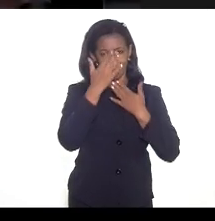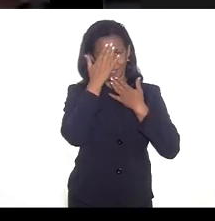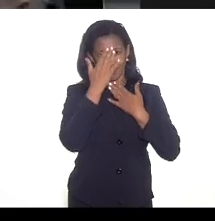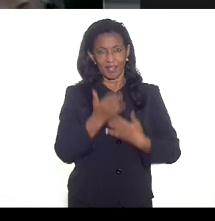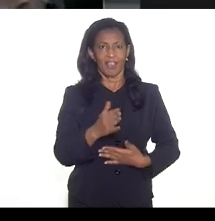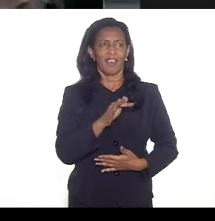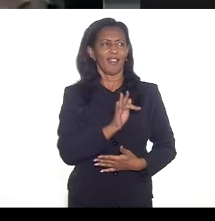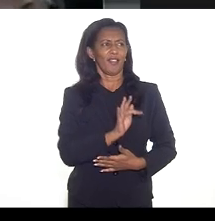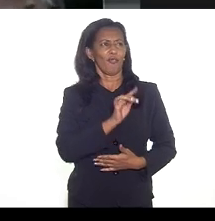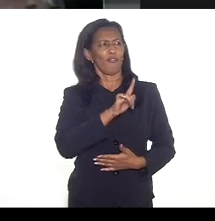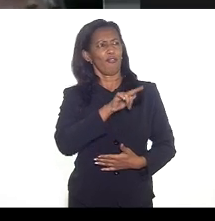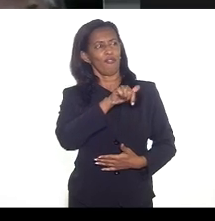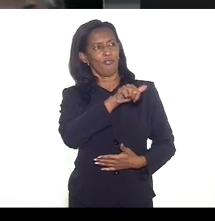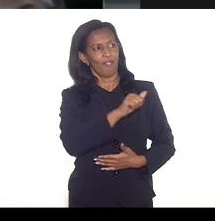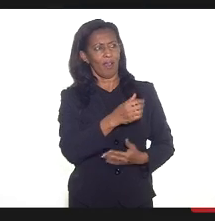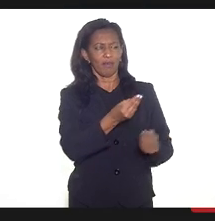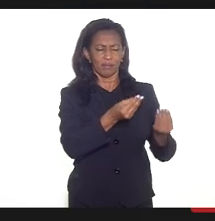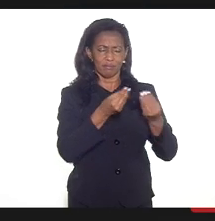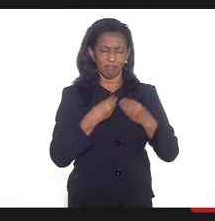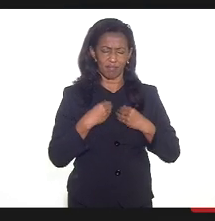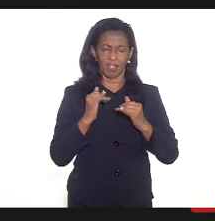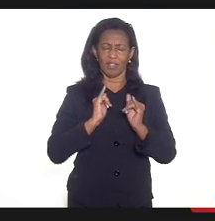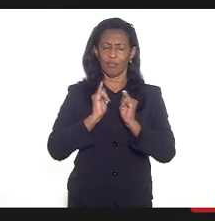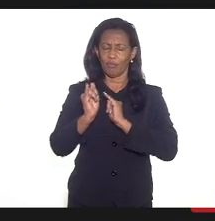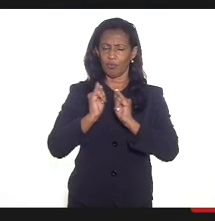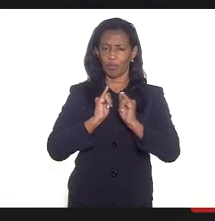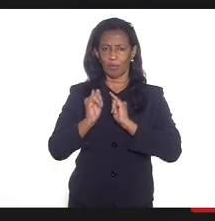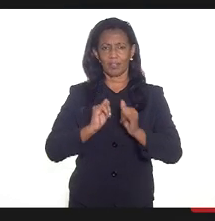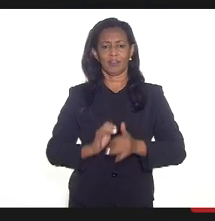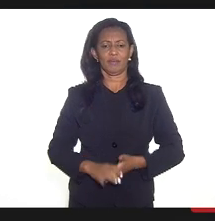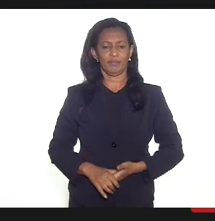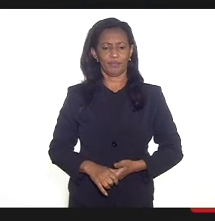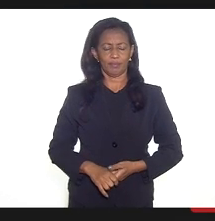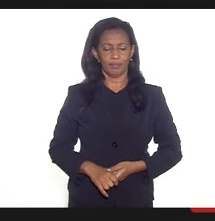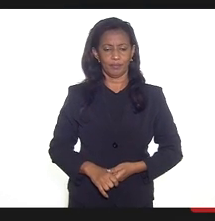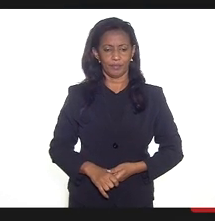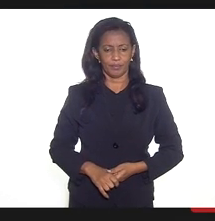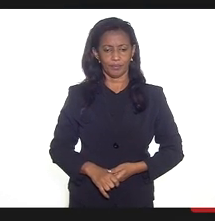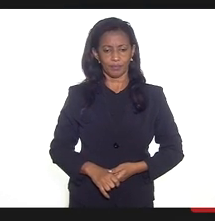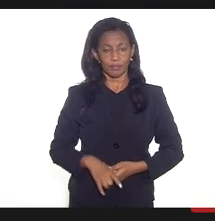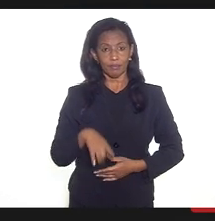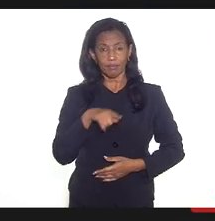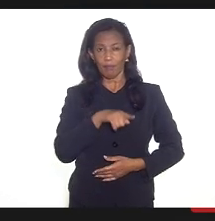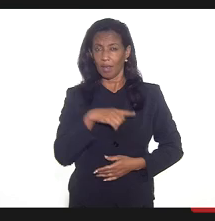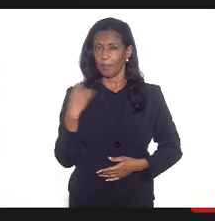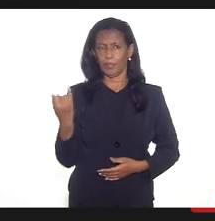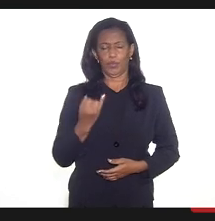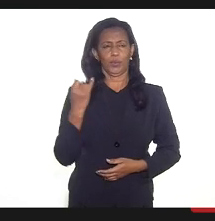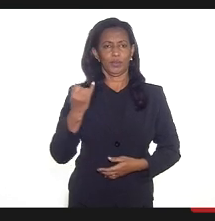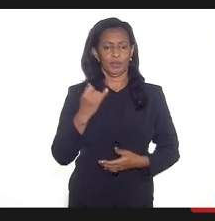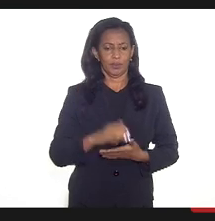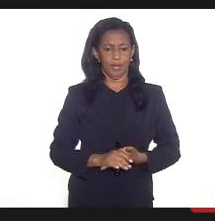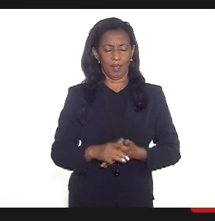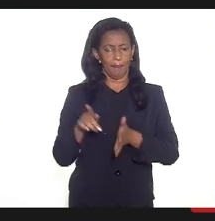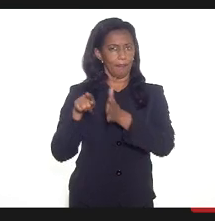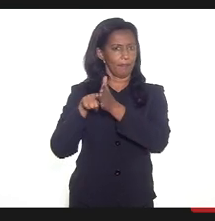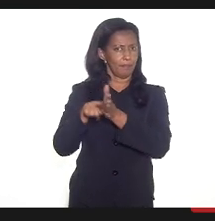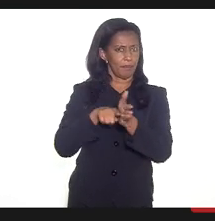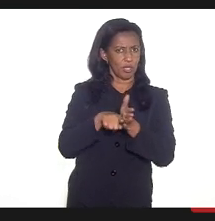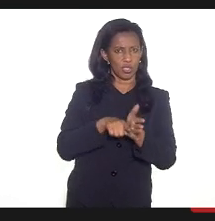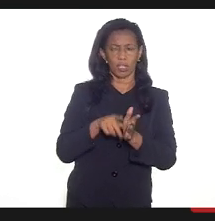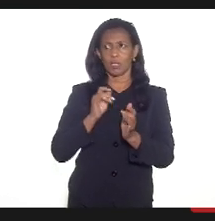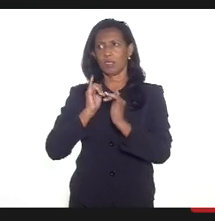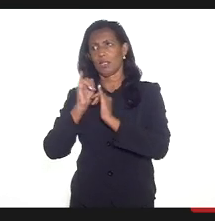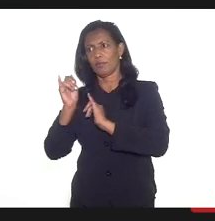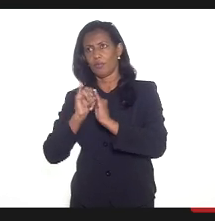Flávia, com certeza trouxe para a gente muita informação, né? E ela é fundamental. Sem pesquisa, sem